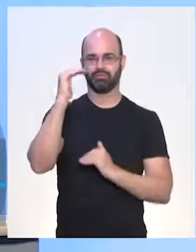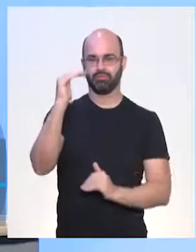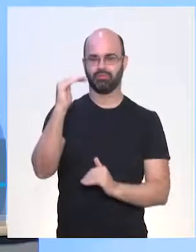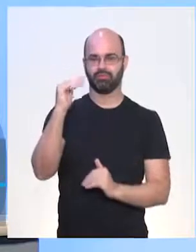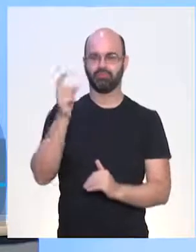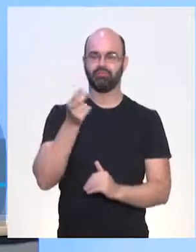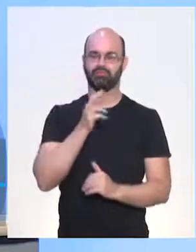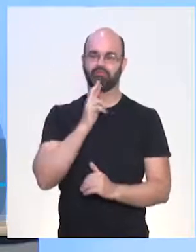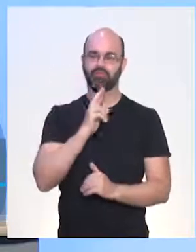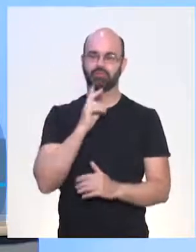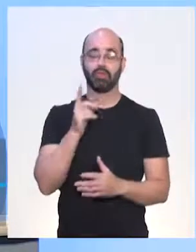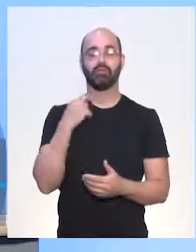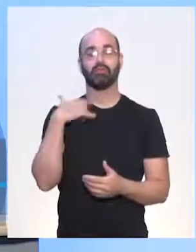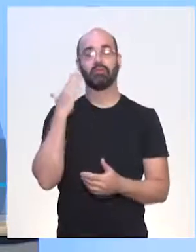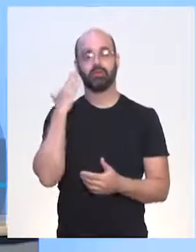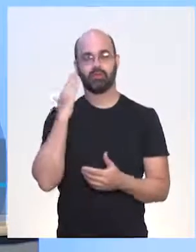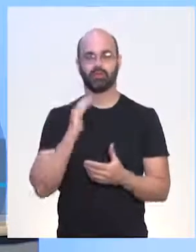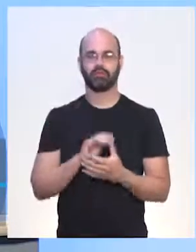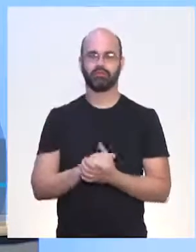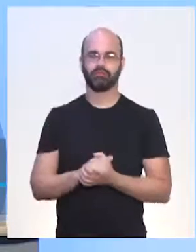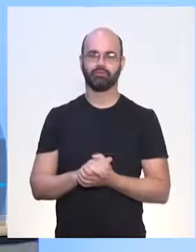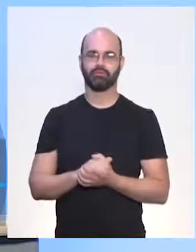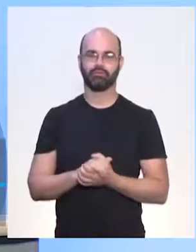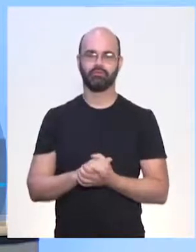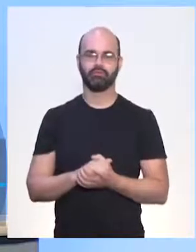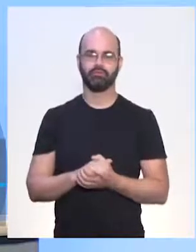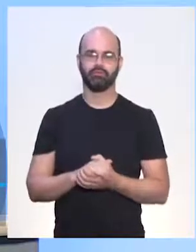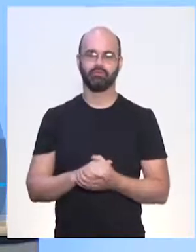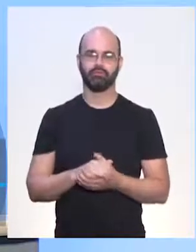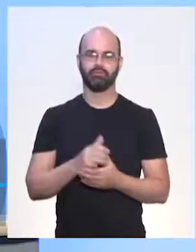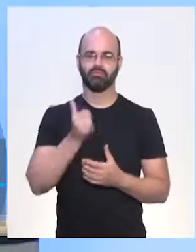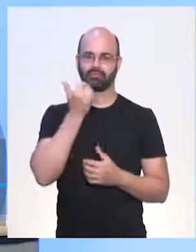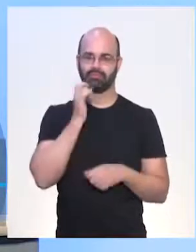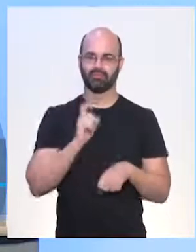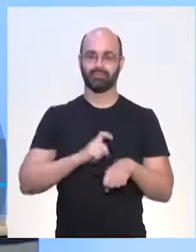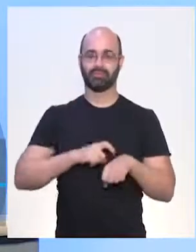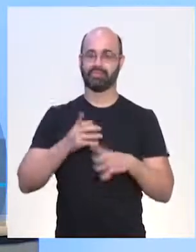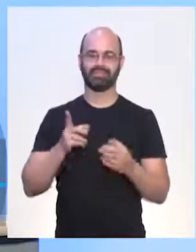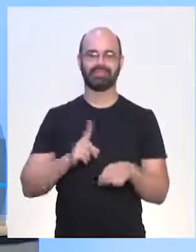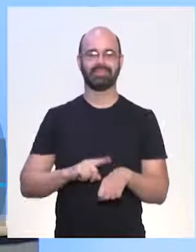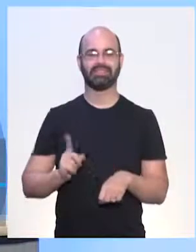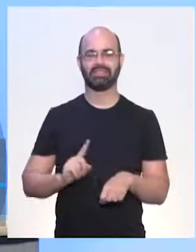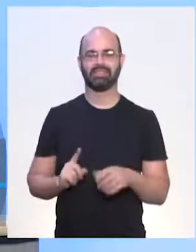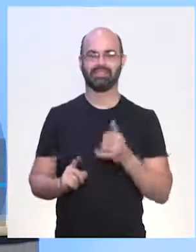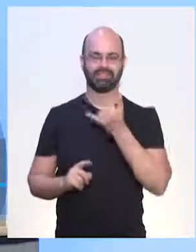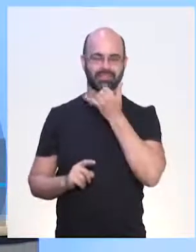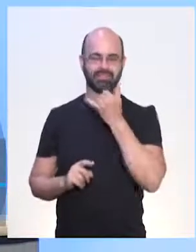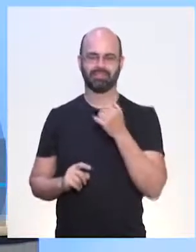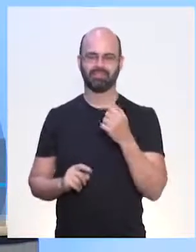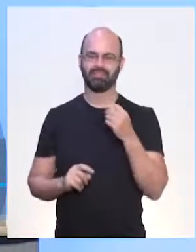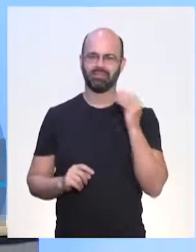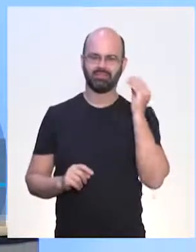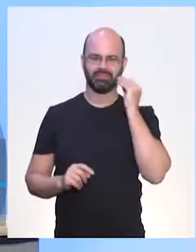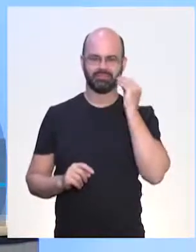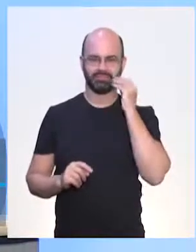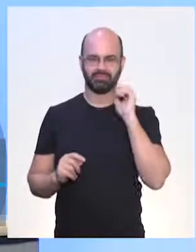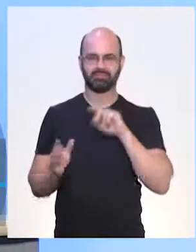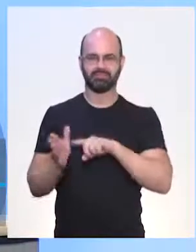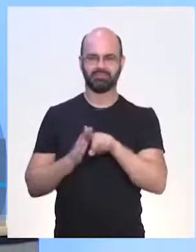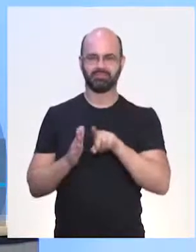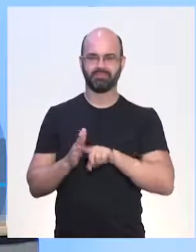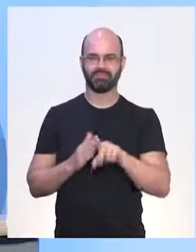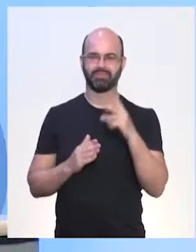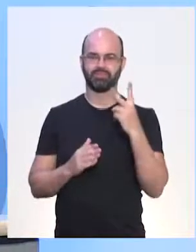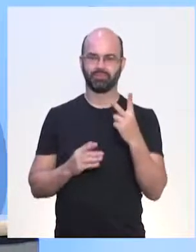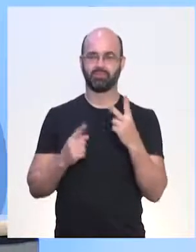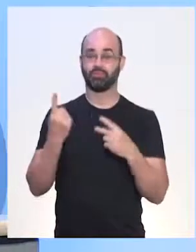algumas perguntinhas. Então, vamos... Nossa, gente, a gente não vai nem conseguir fazer. Vamos tentar fazer pelo menos essas duas questõezinhas aí.